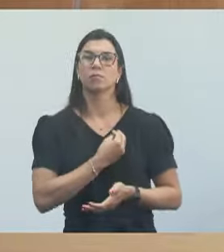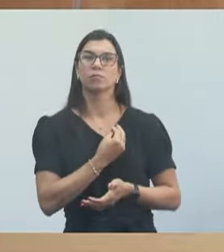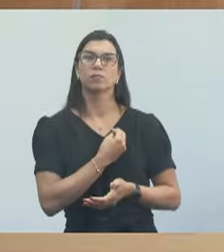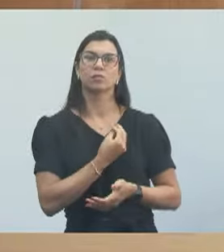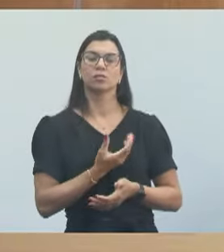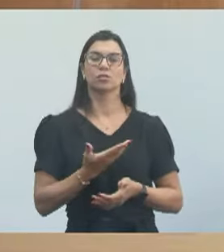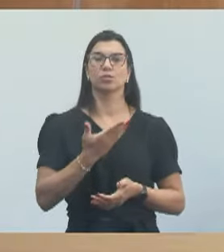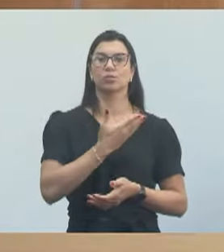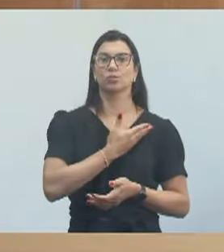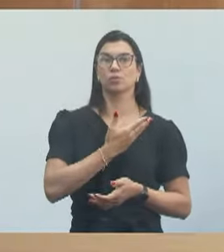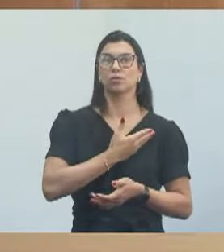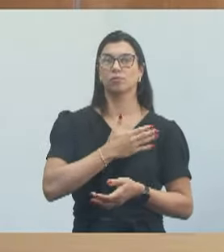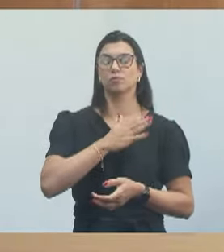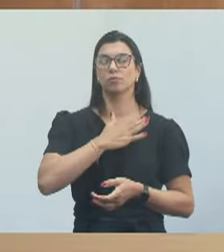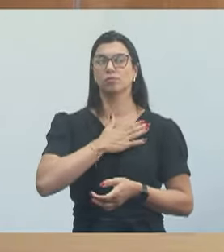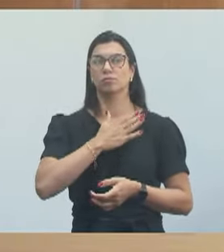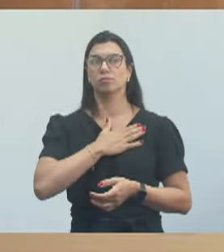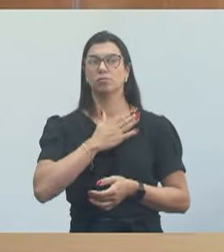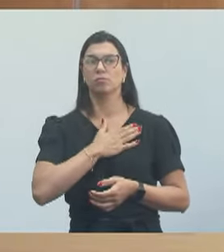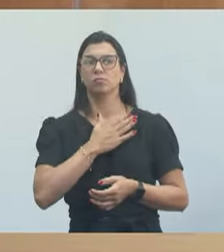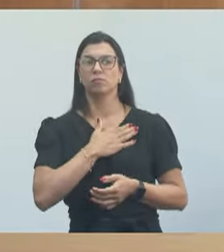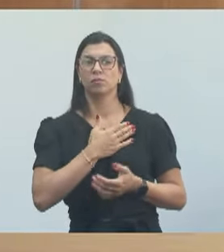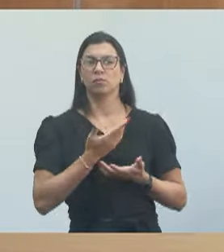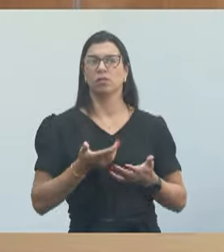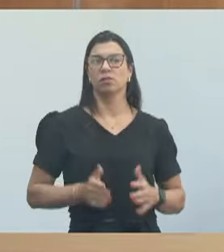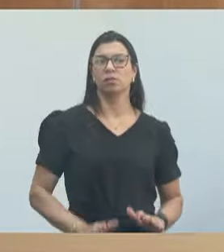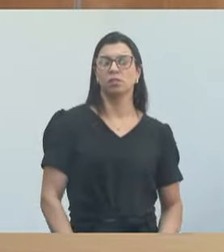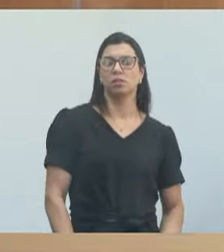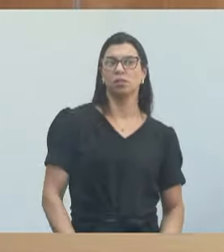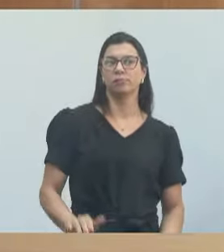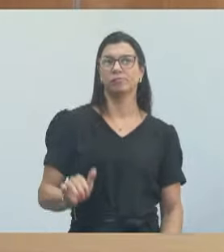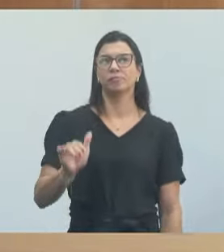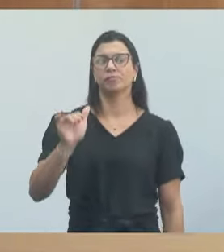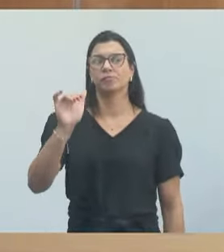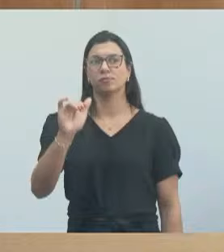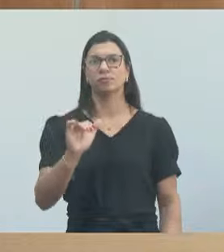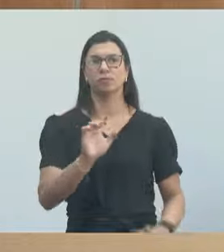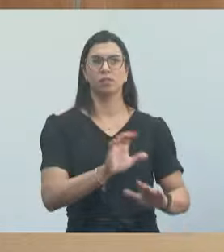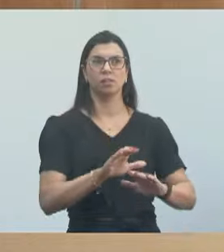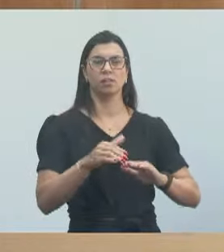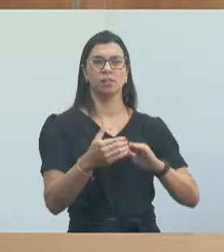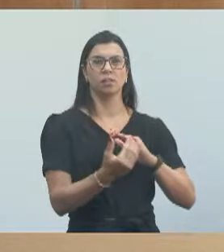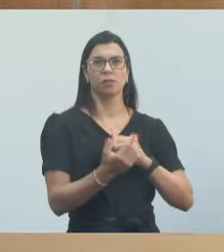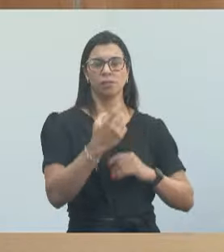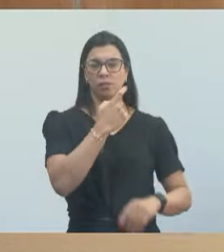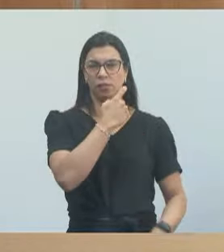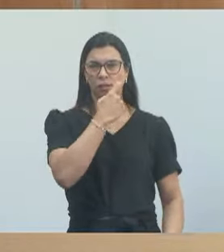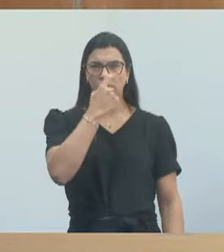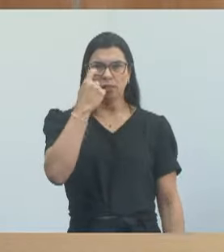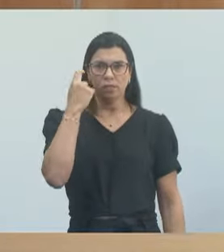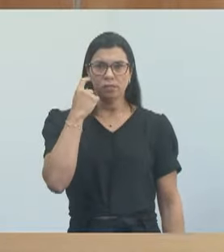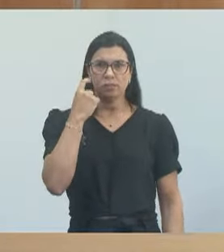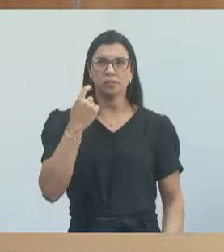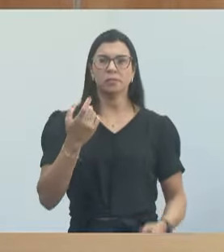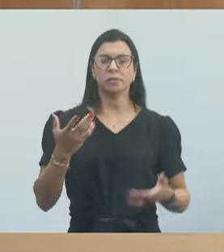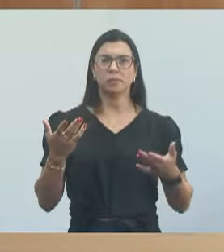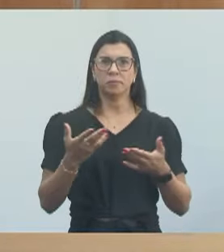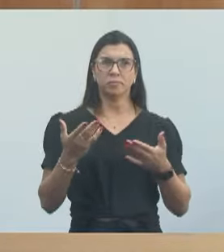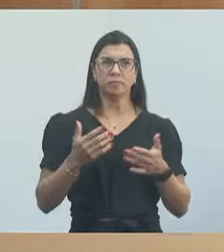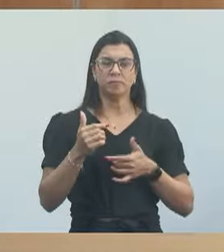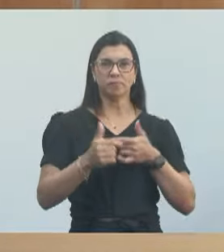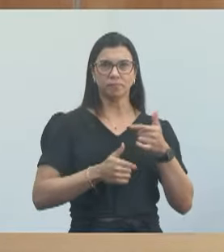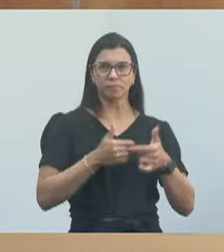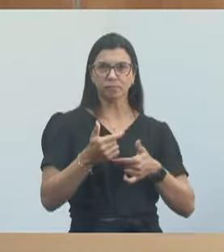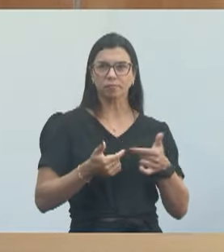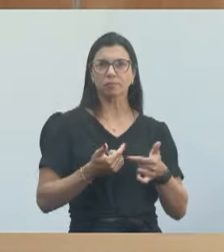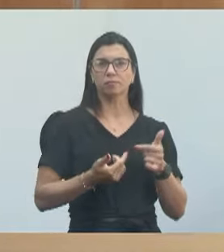infância, um amigo que morou, nasceu, morou ali na comunidade do Parque Meia Lua, se tornou um servidor